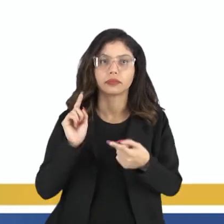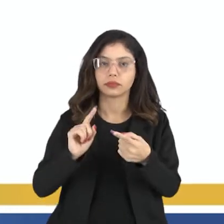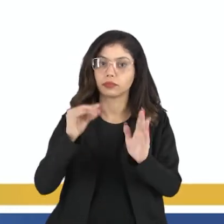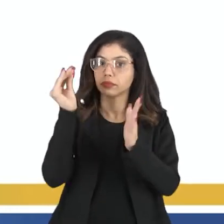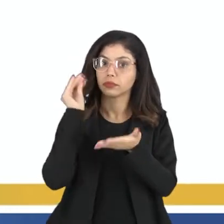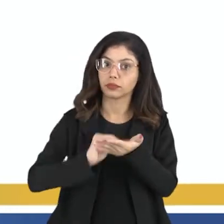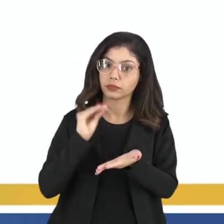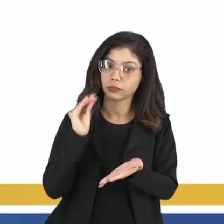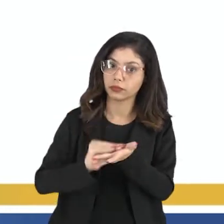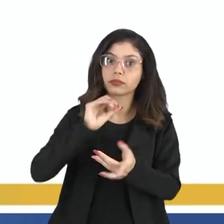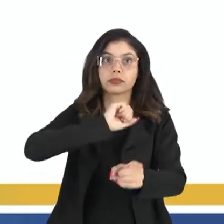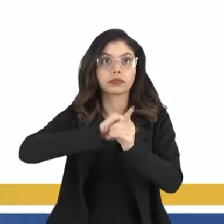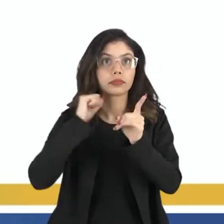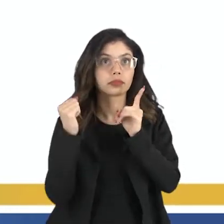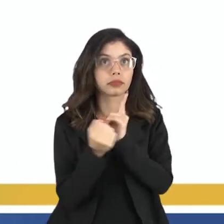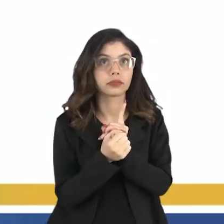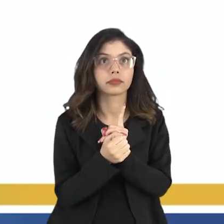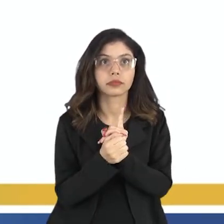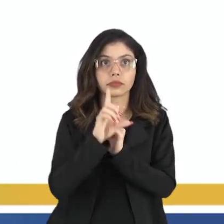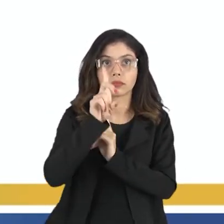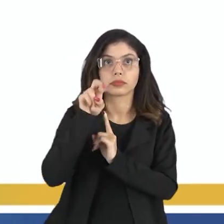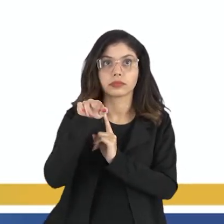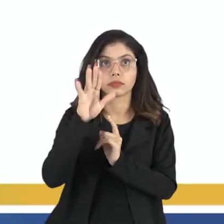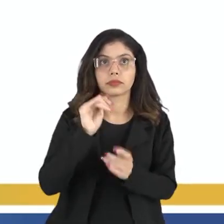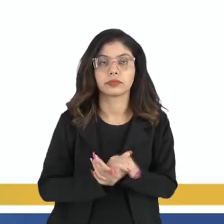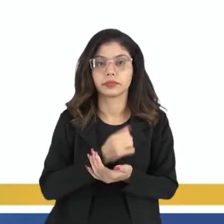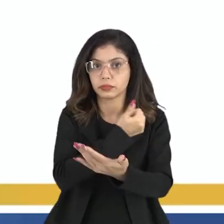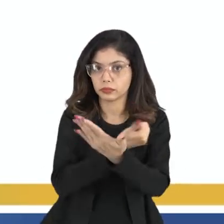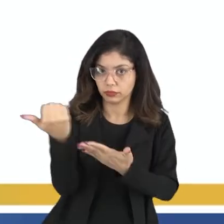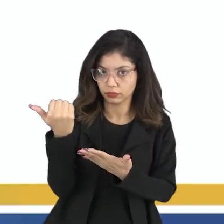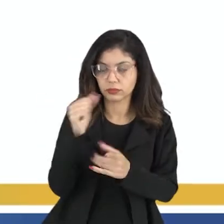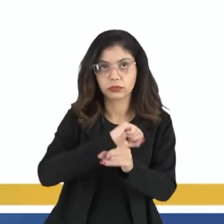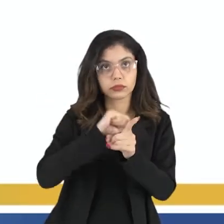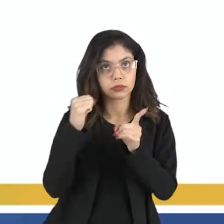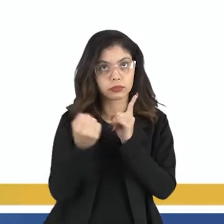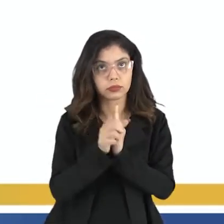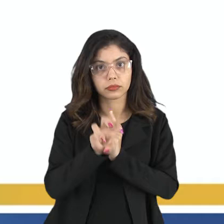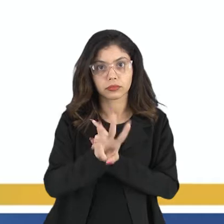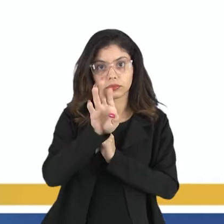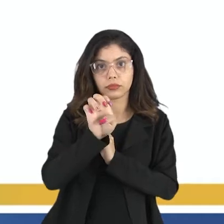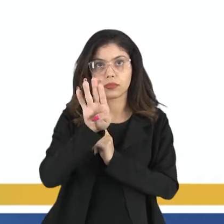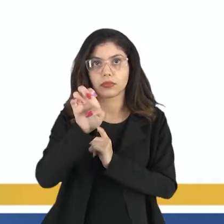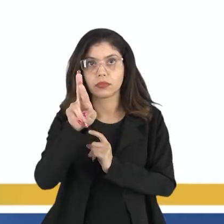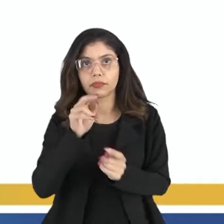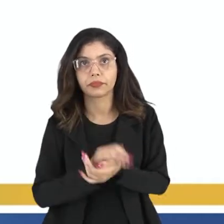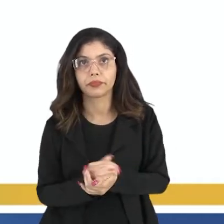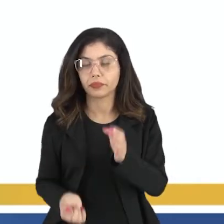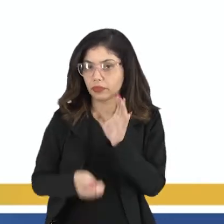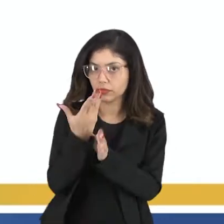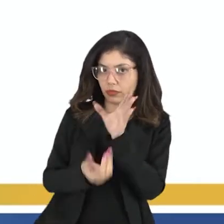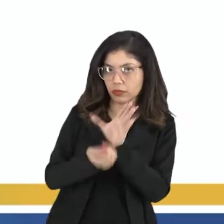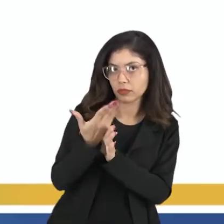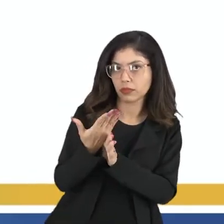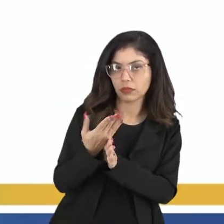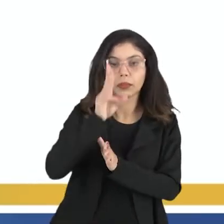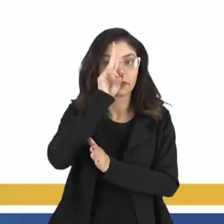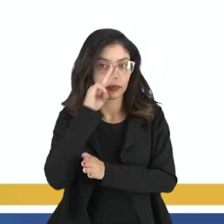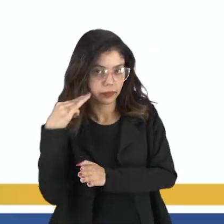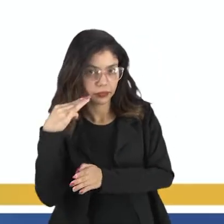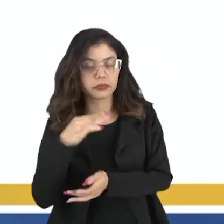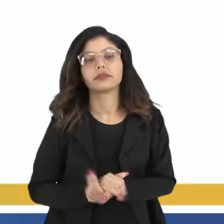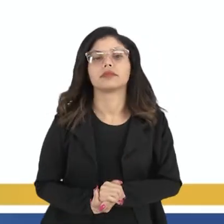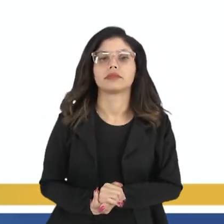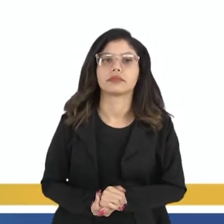Fato social para Émile Durkheim, ação social para Weber e modo de produção para